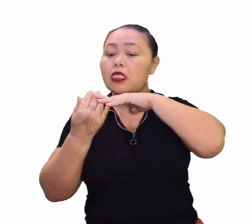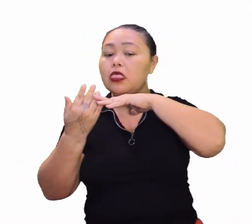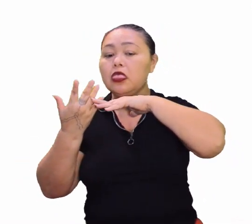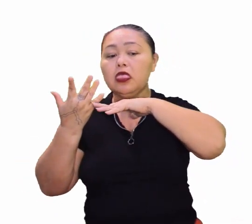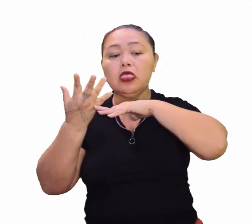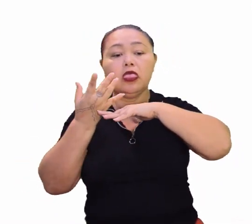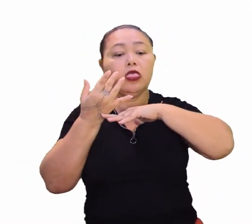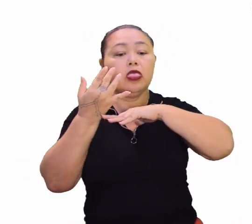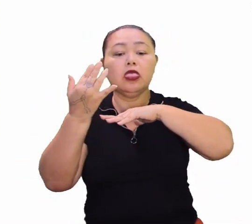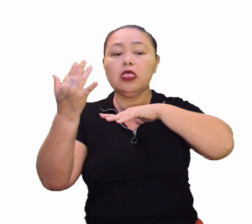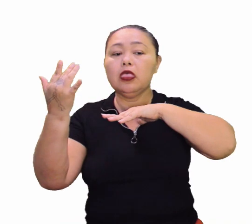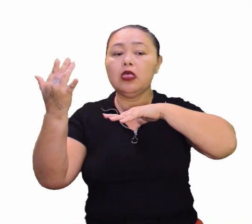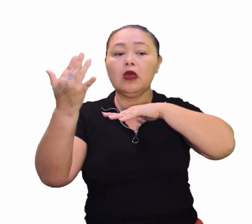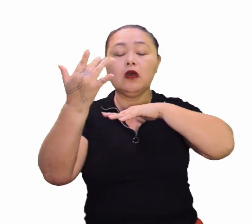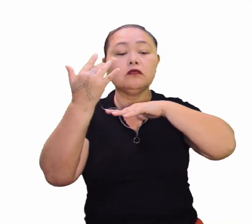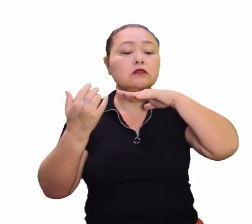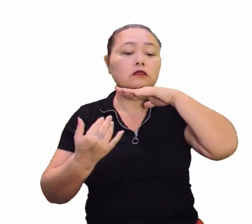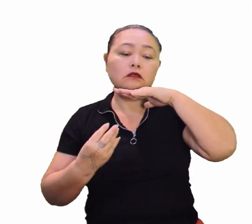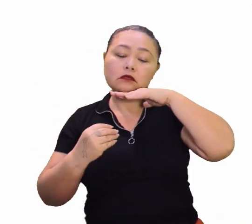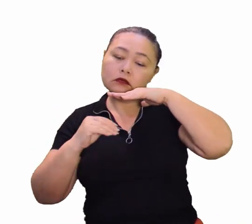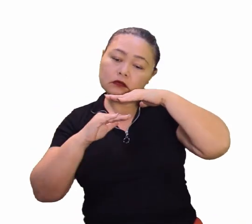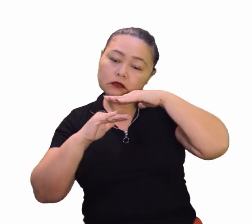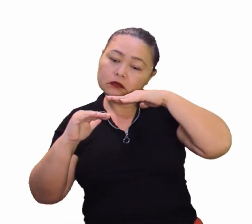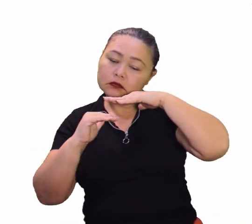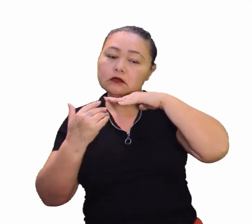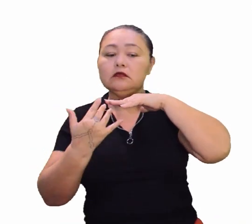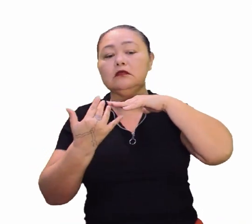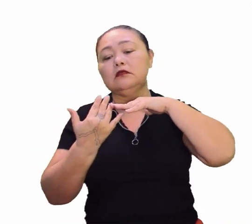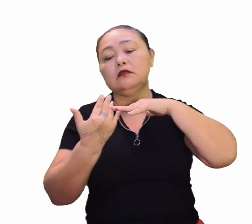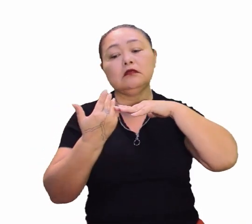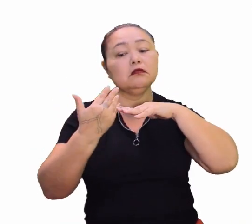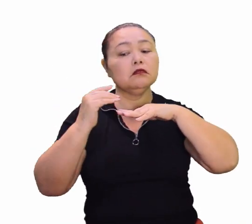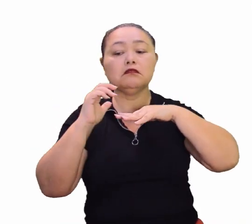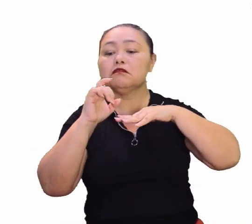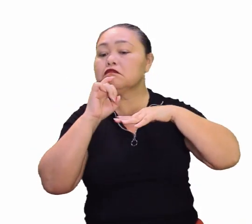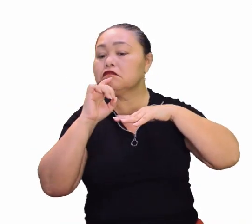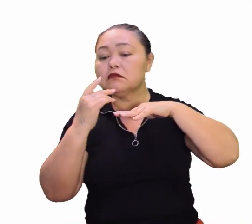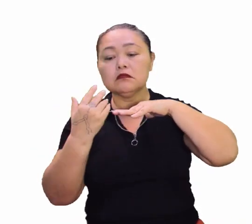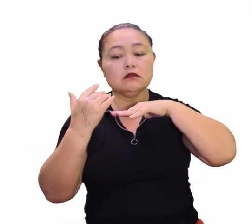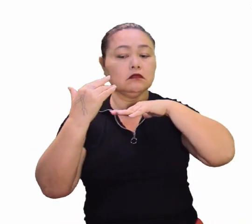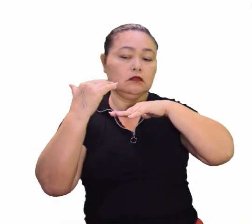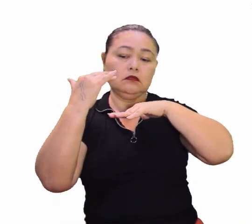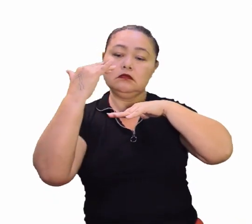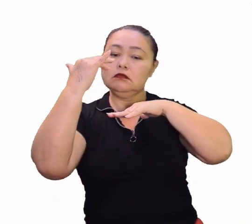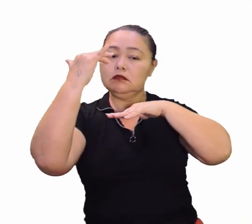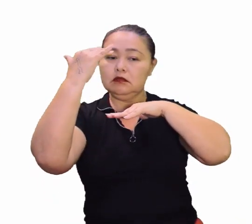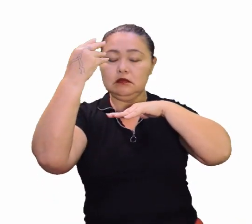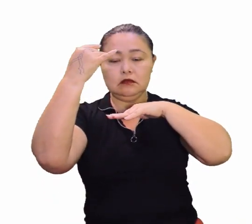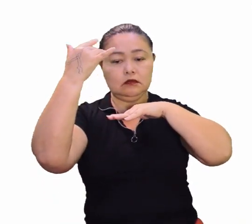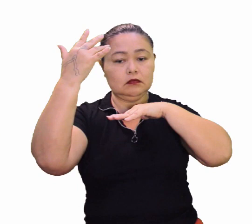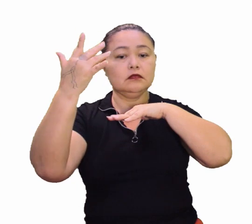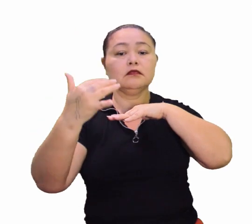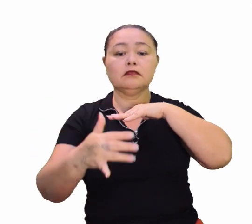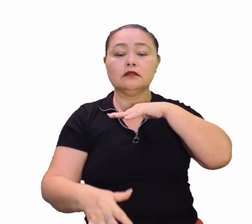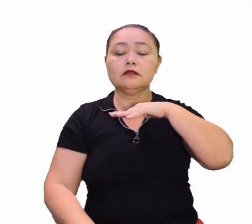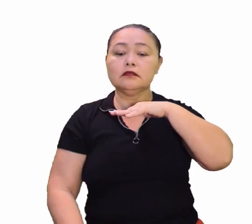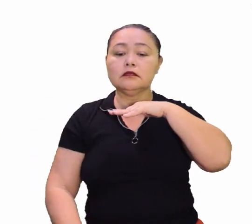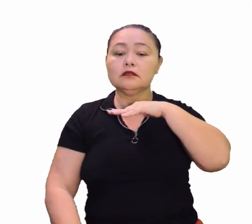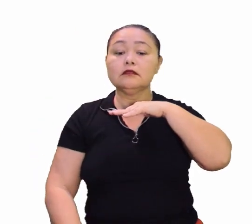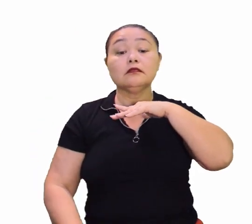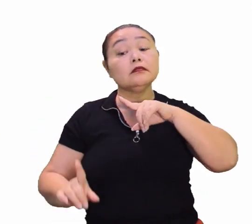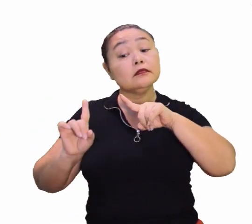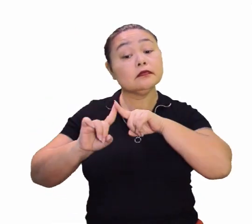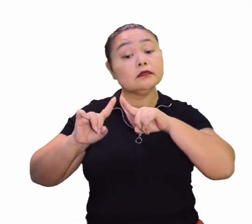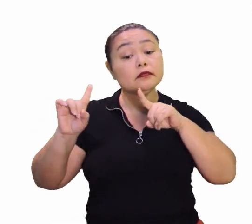Ele está conseguindo sair da camada aqui mais quente e para as camadas mais frias e assim vai perdendo temperatura, né?